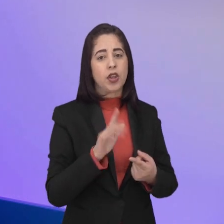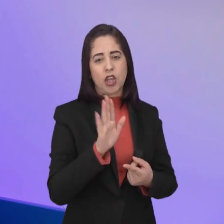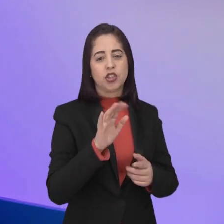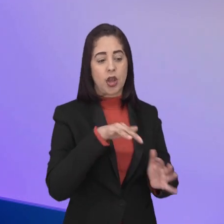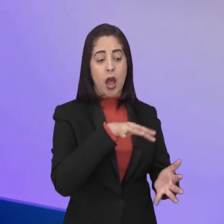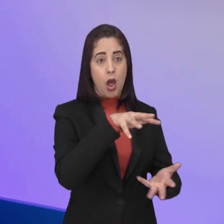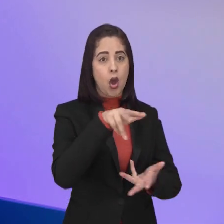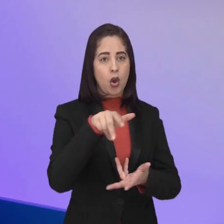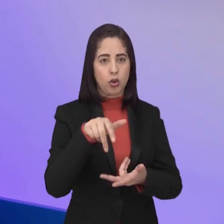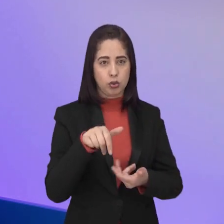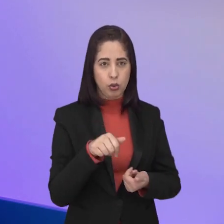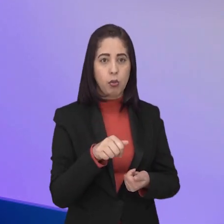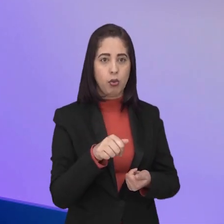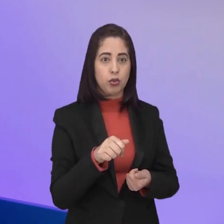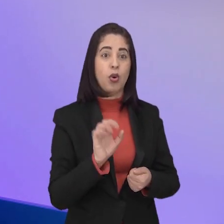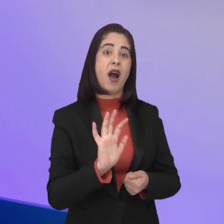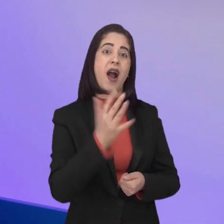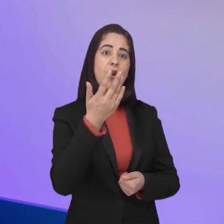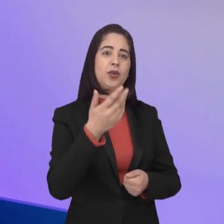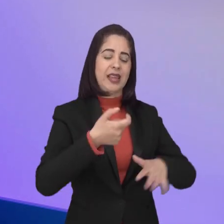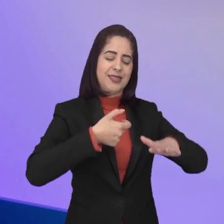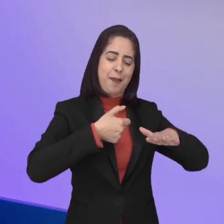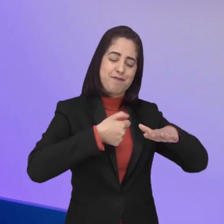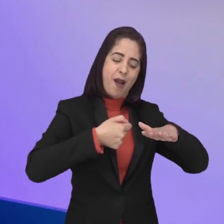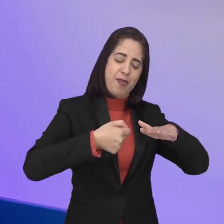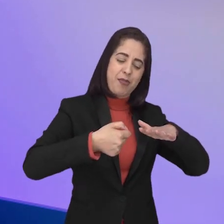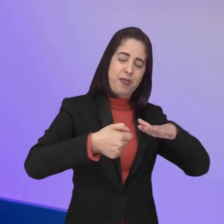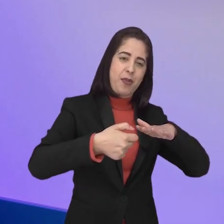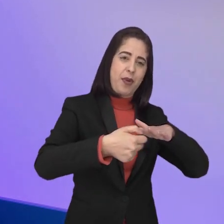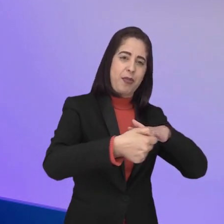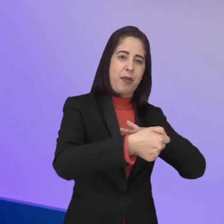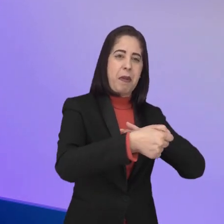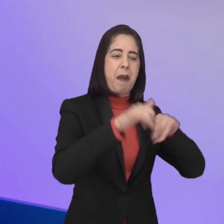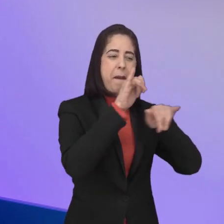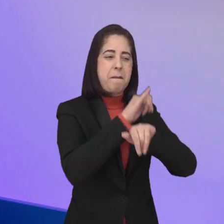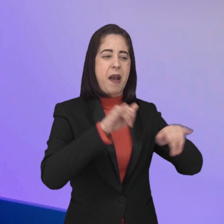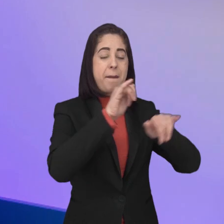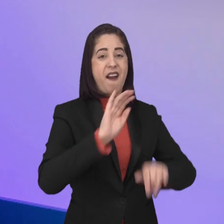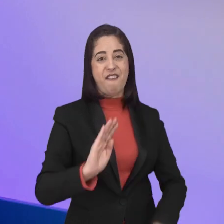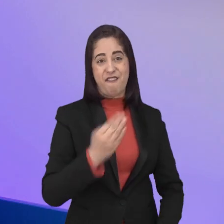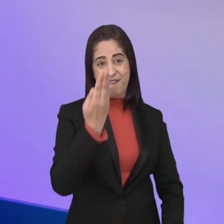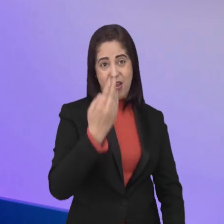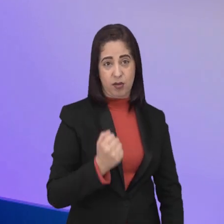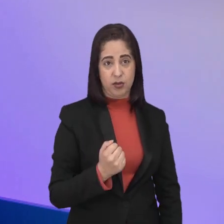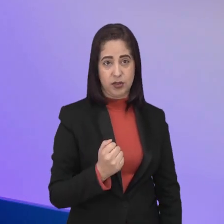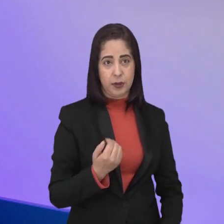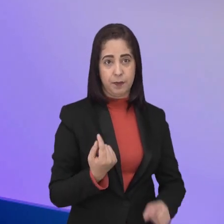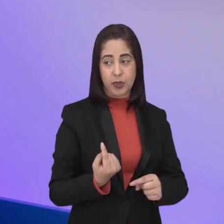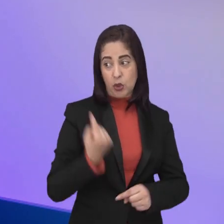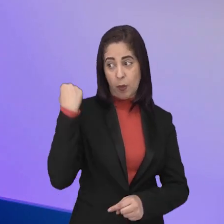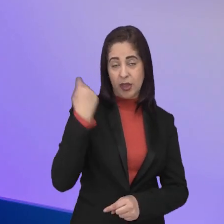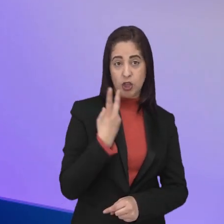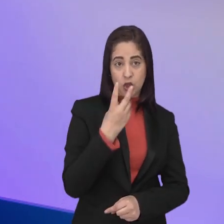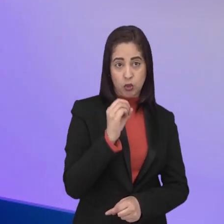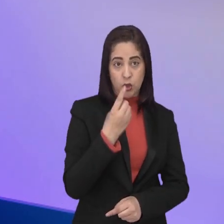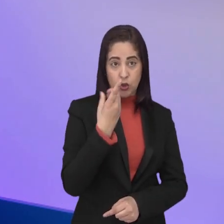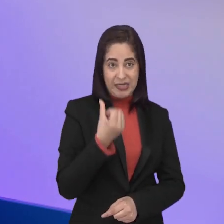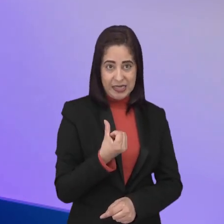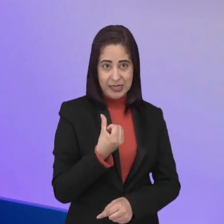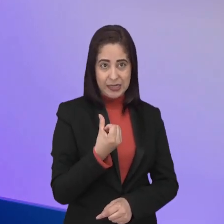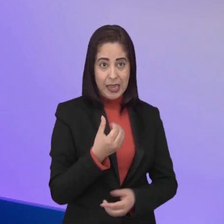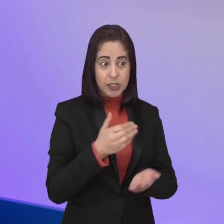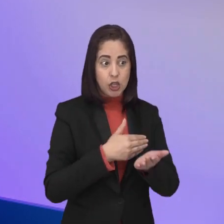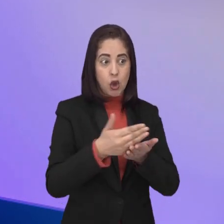mundo. Nós temos um problema de notícias falsas, com mais intensidade a partir de 2016, eleições nos Estados Unidos,